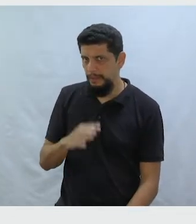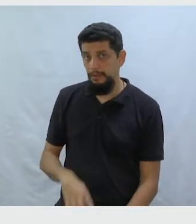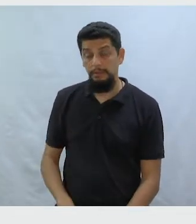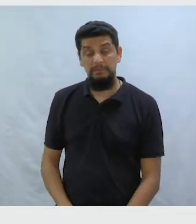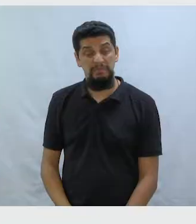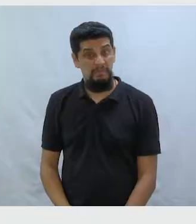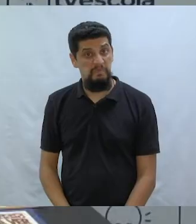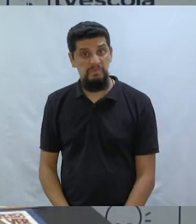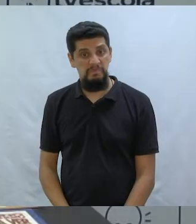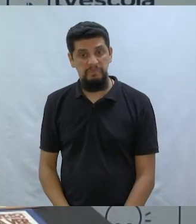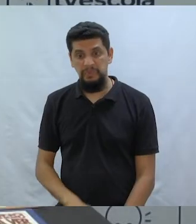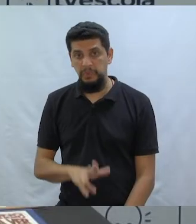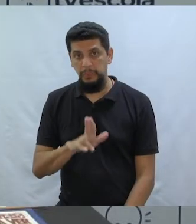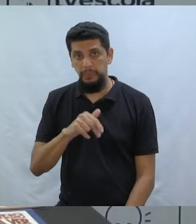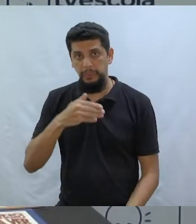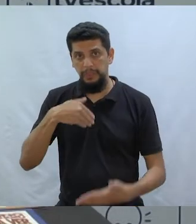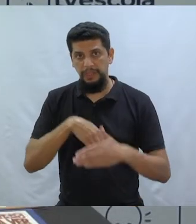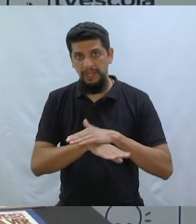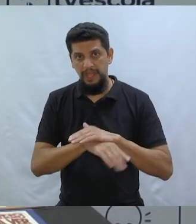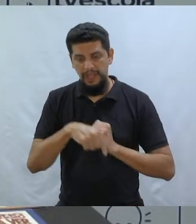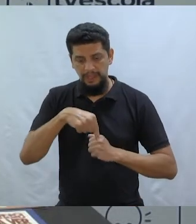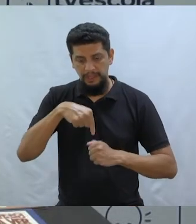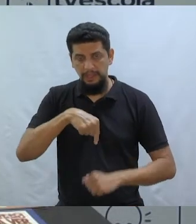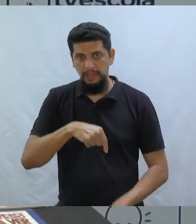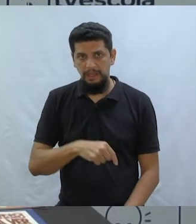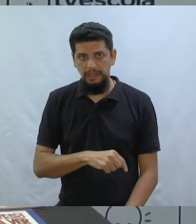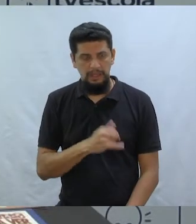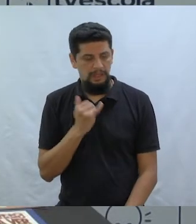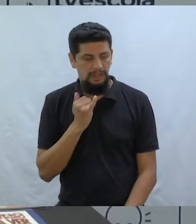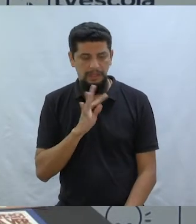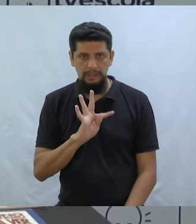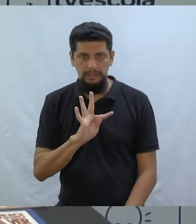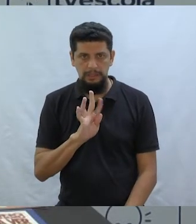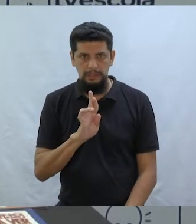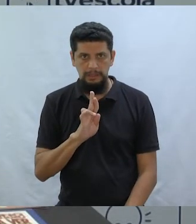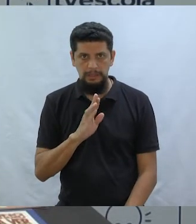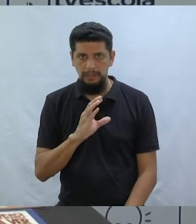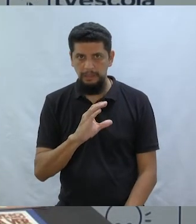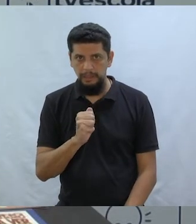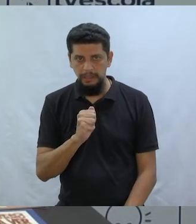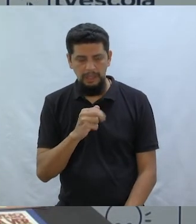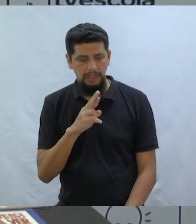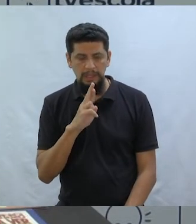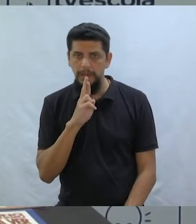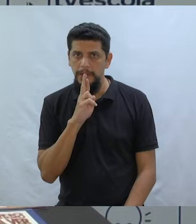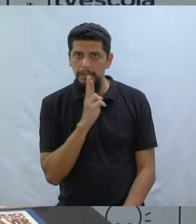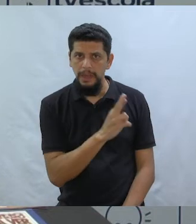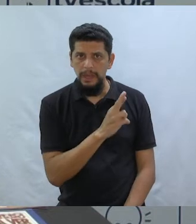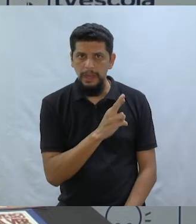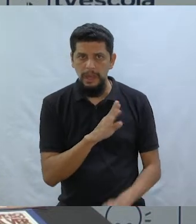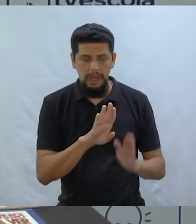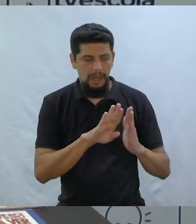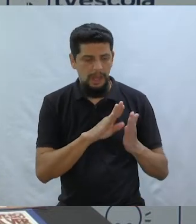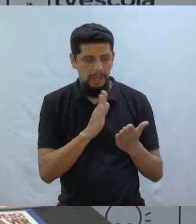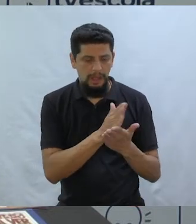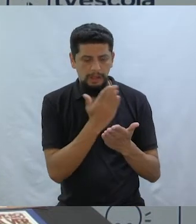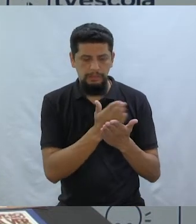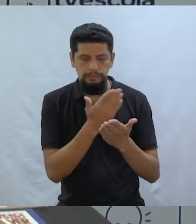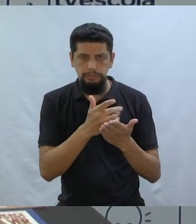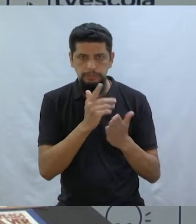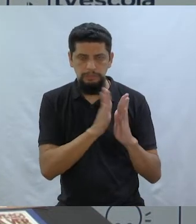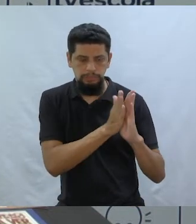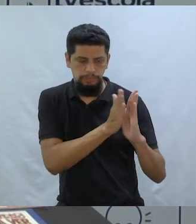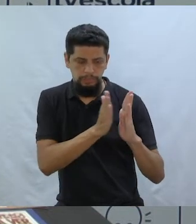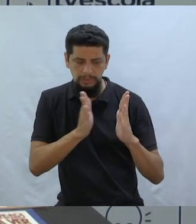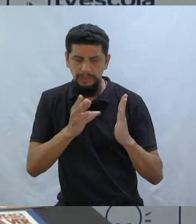conheciam nós nunca entramos aqui disse a Tuca a biblioteca está sempre fechada Olha que